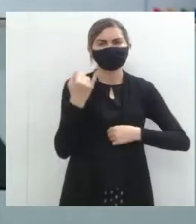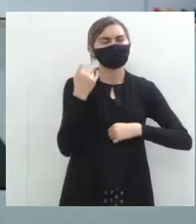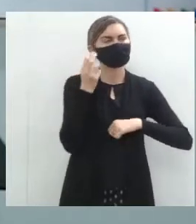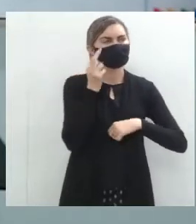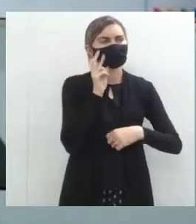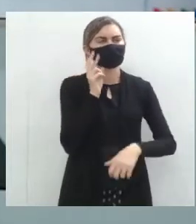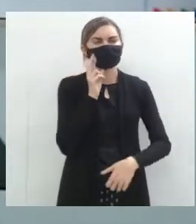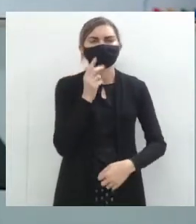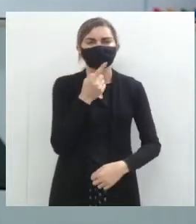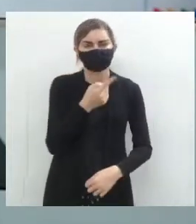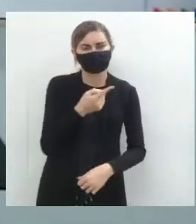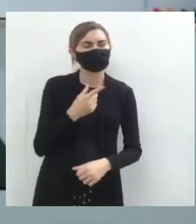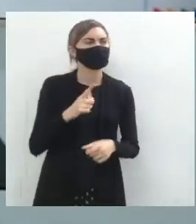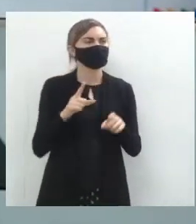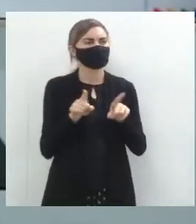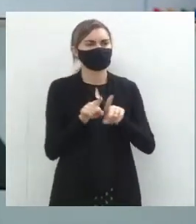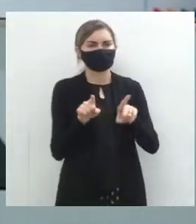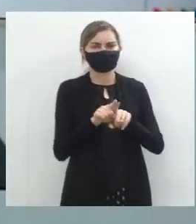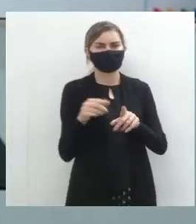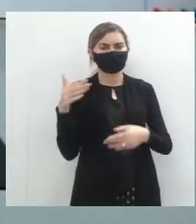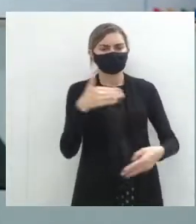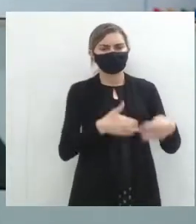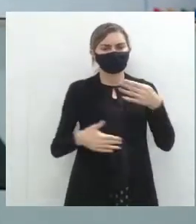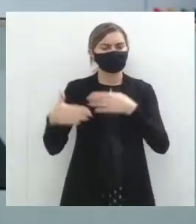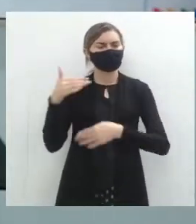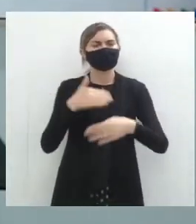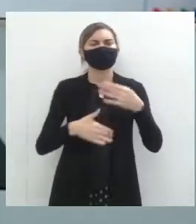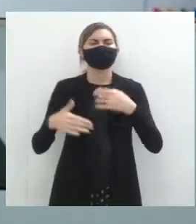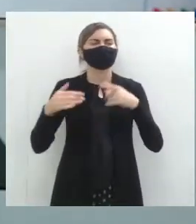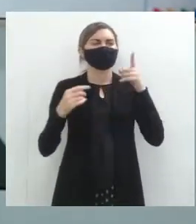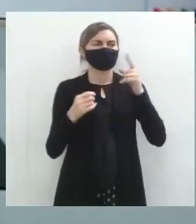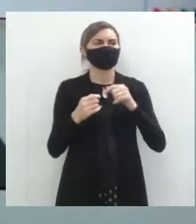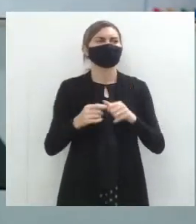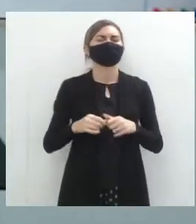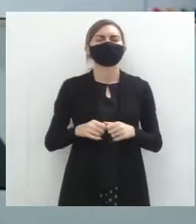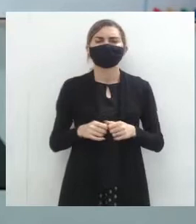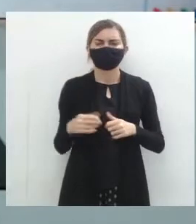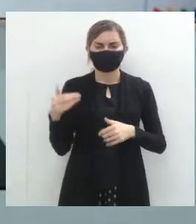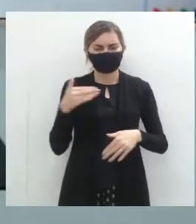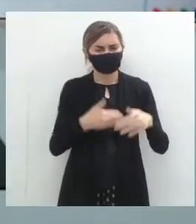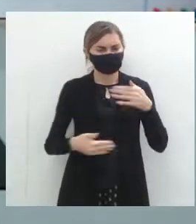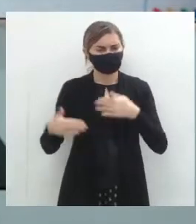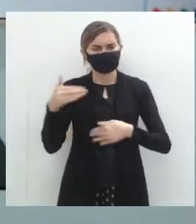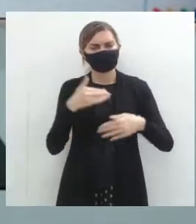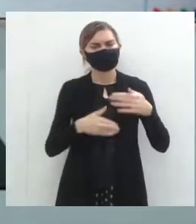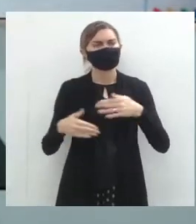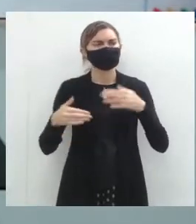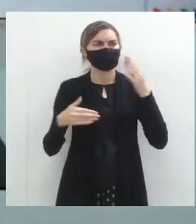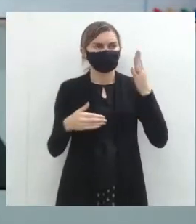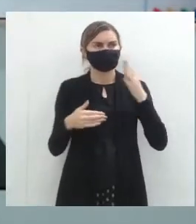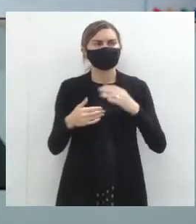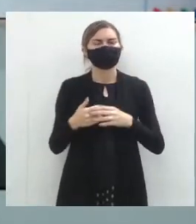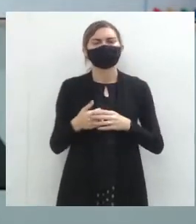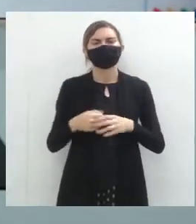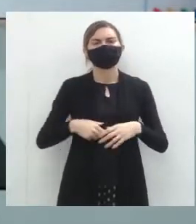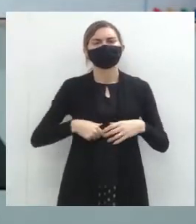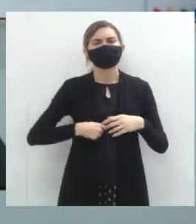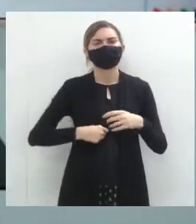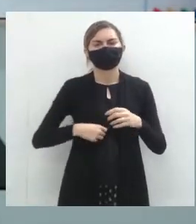ó, ele também participa, olha para cá, ele participa